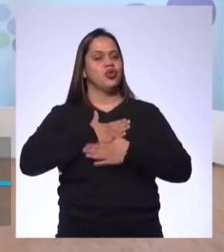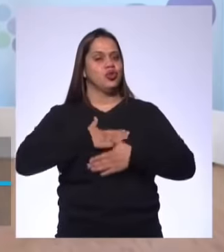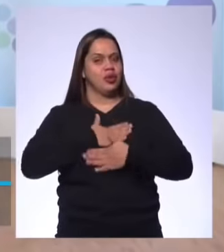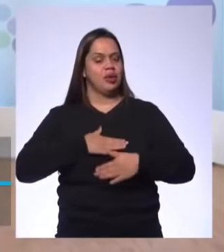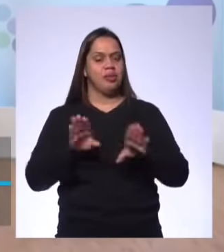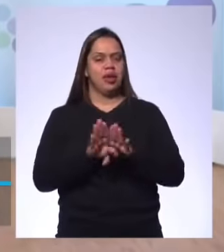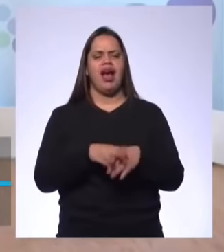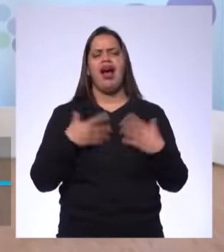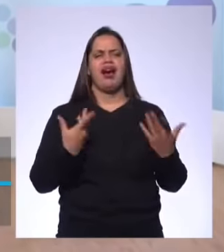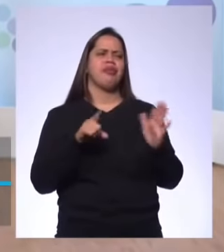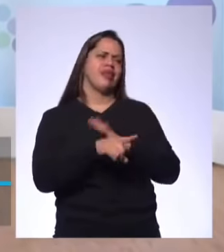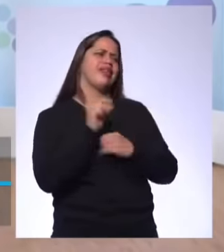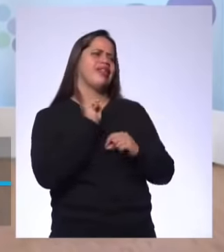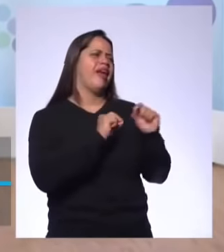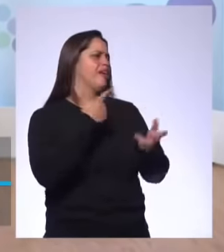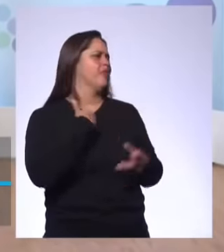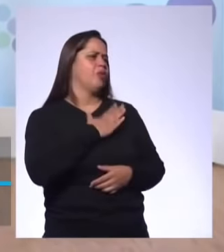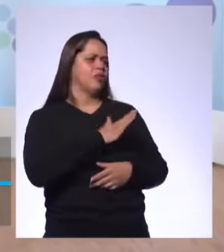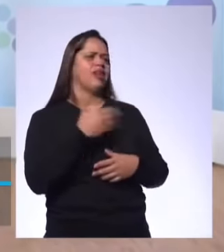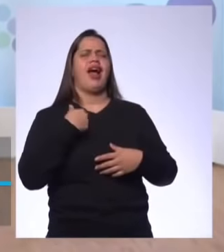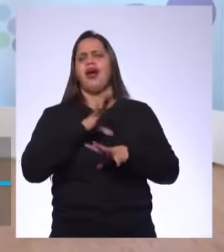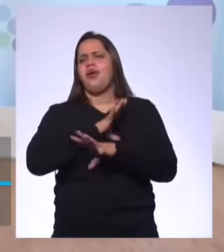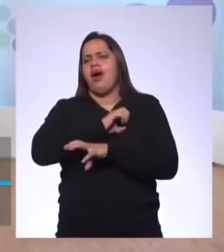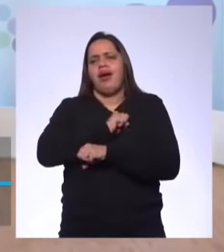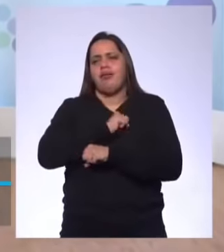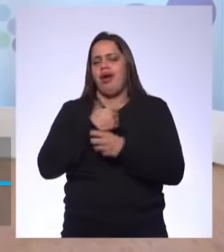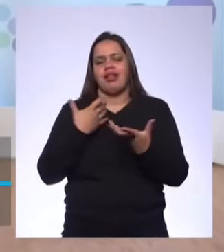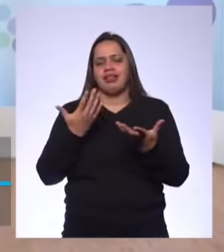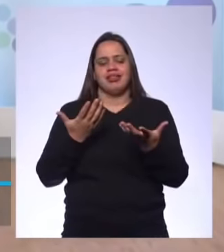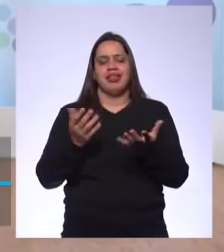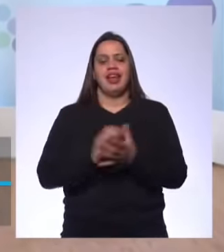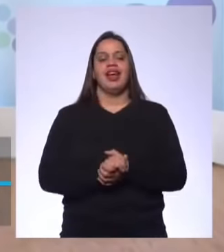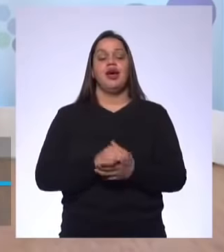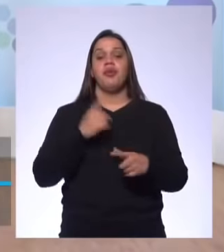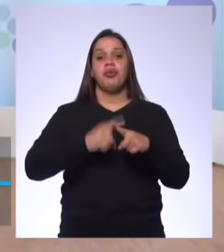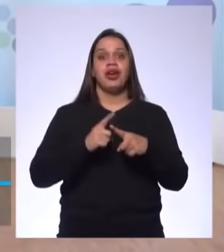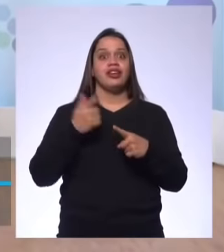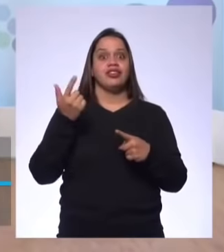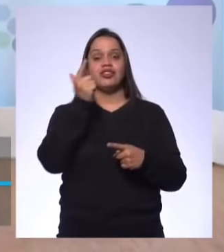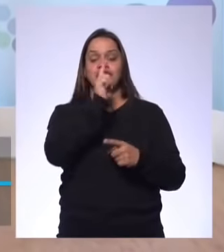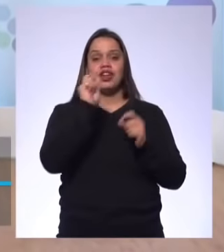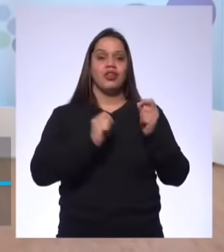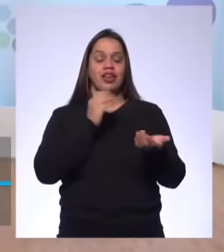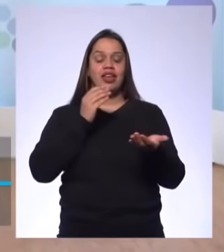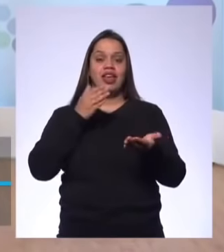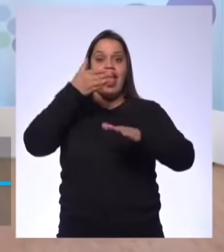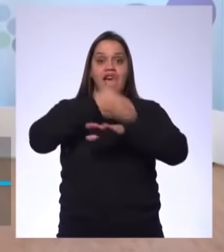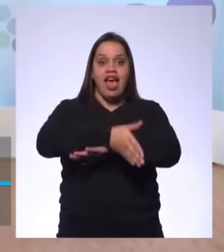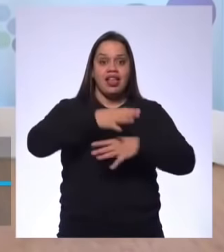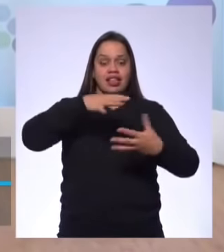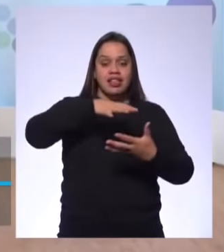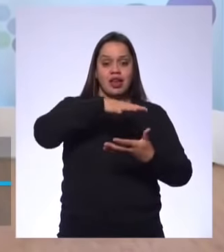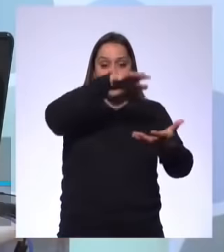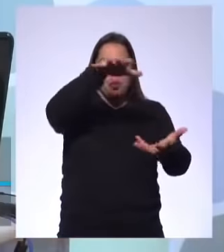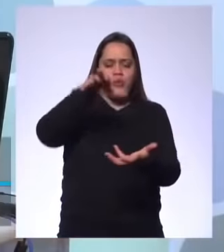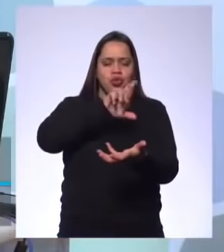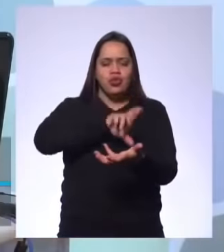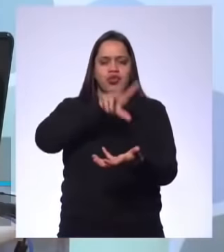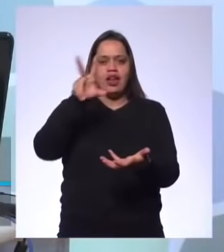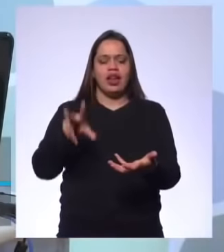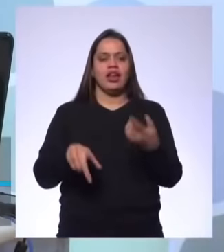amo conto também. Eu acho que a gente consegue, é o que a gente falou na aula passada, eu e a Andrea, a gente consegue entrar num mundo diferente. Alguém falou assim, eu